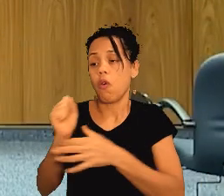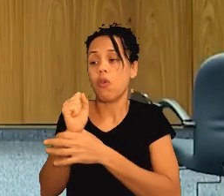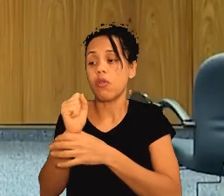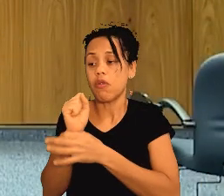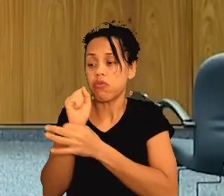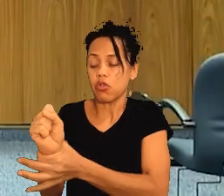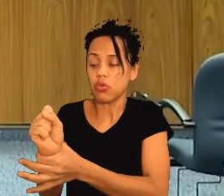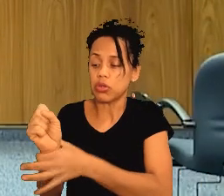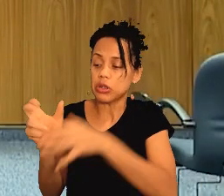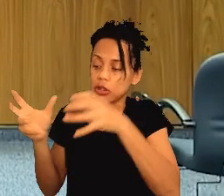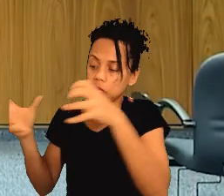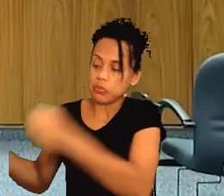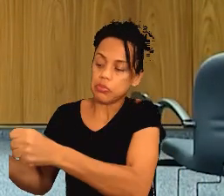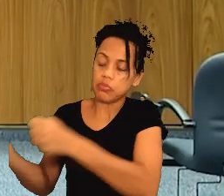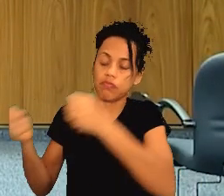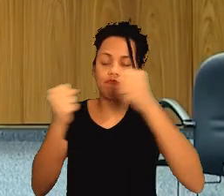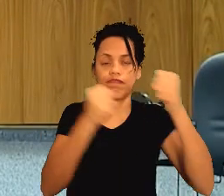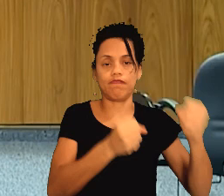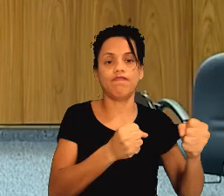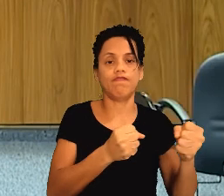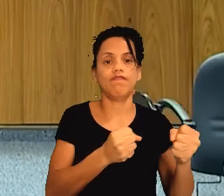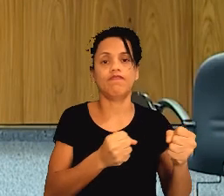de ter causado